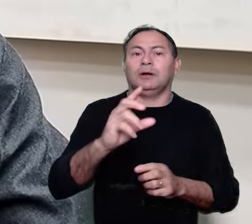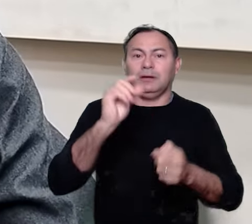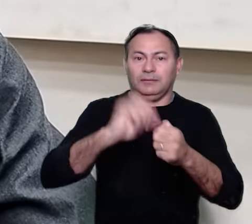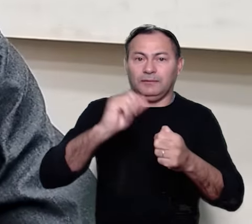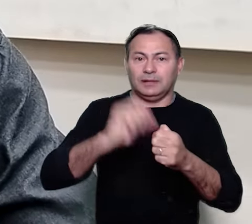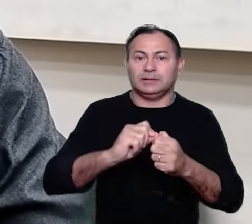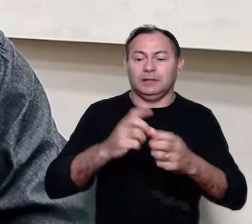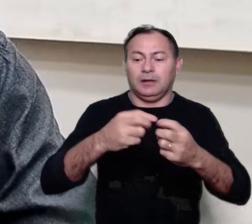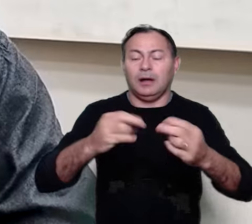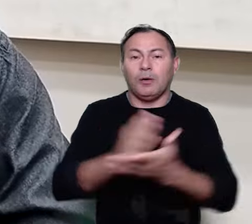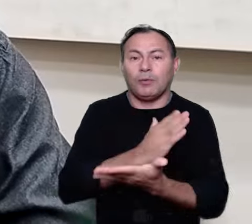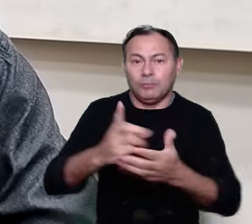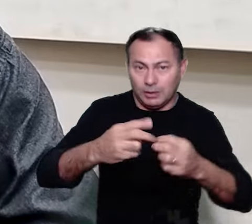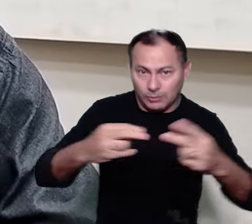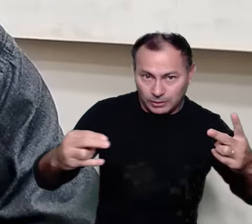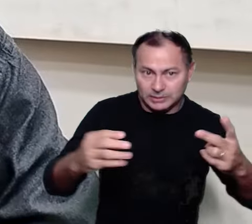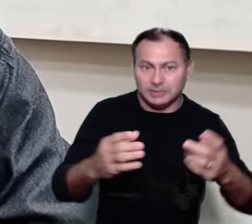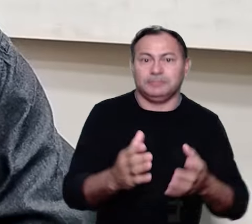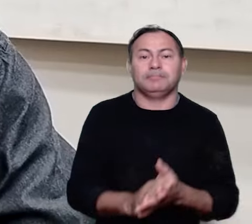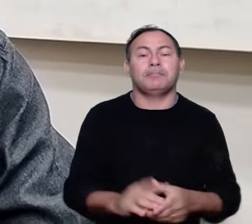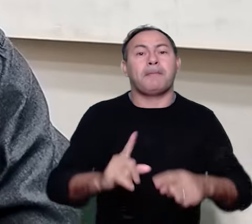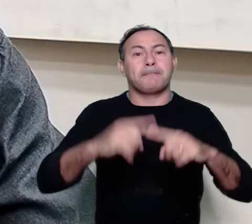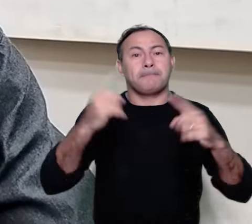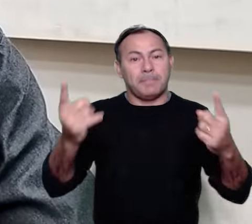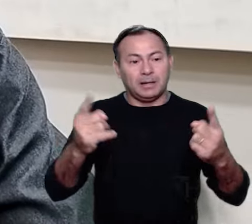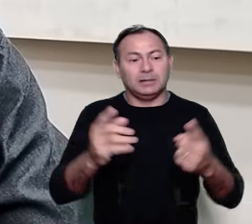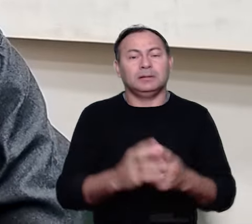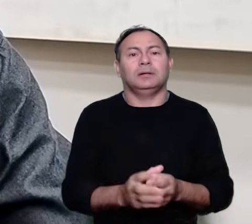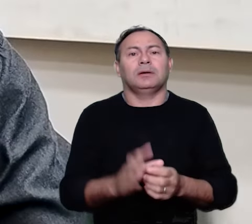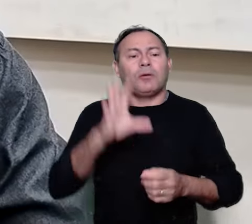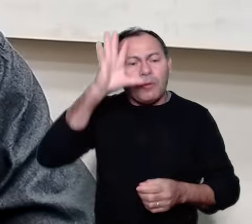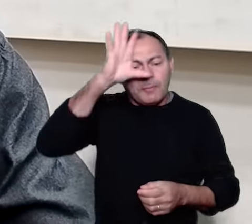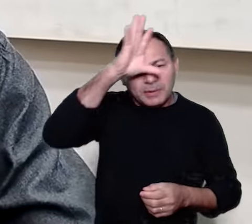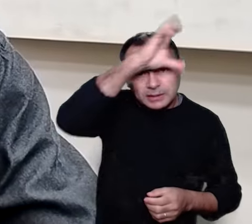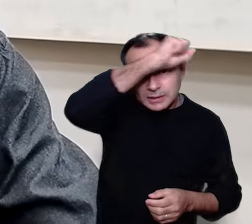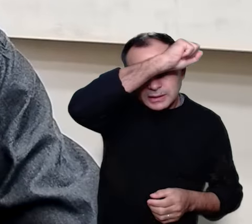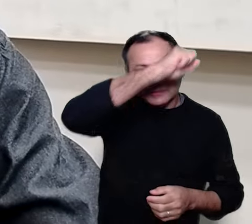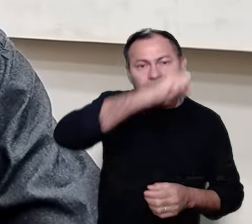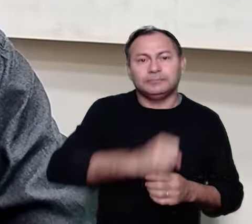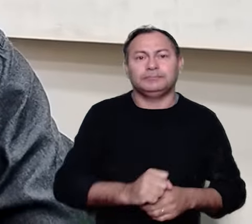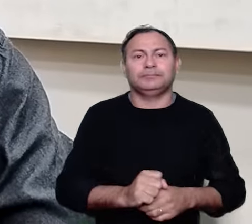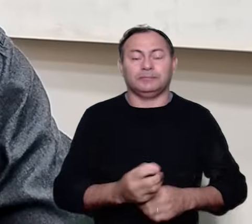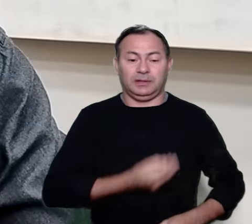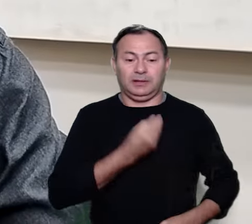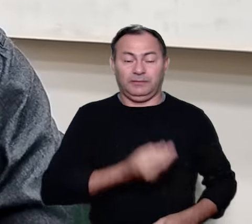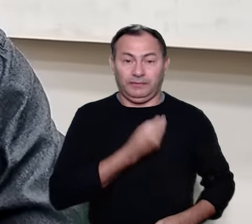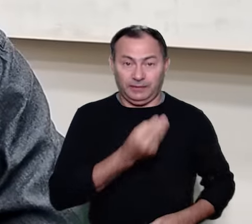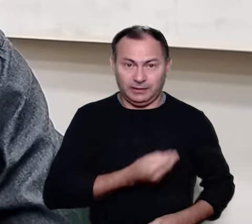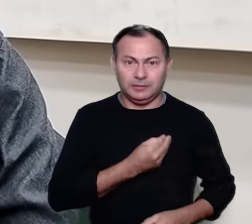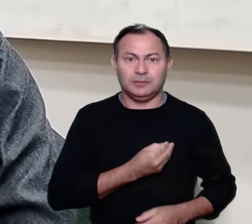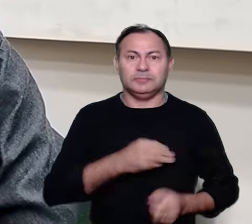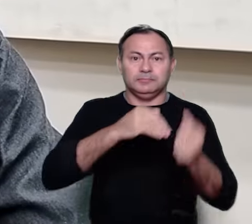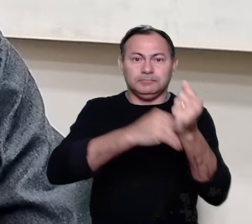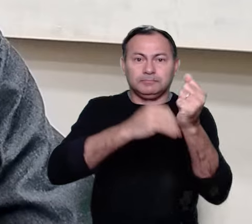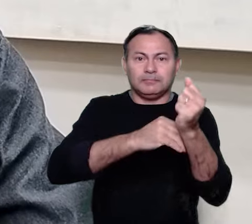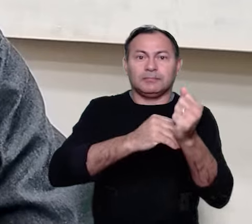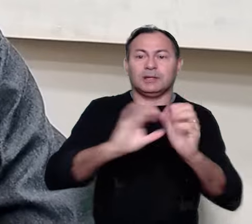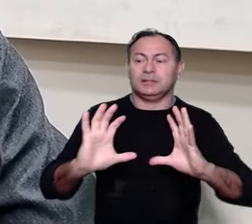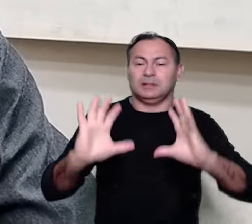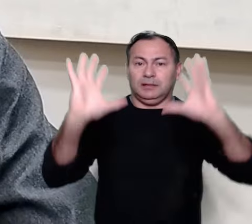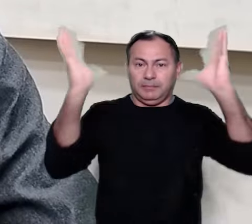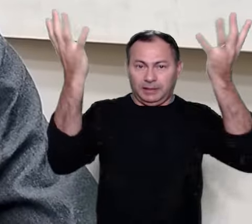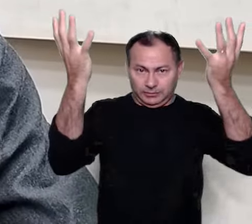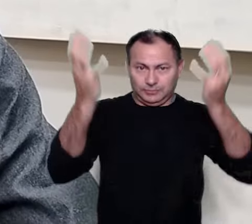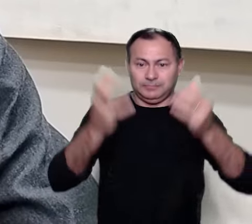portanto, só fazer alguma coisa, mas compreender e viver o